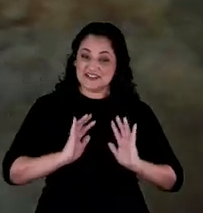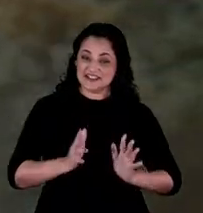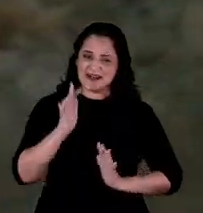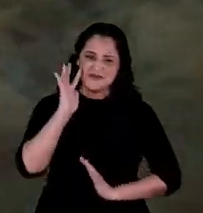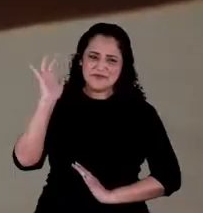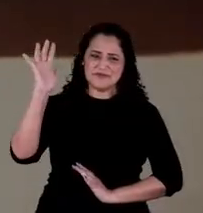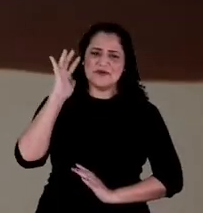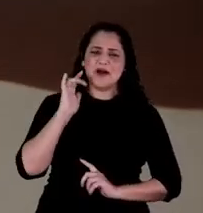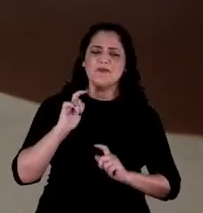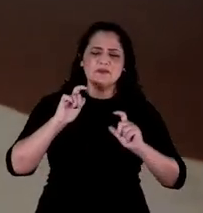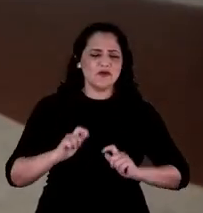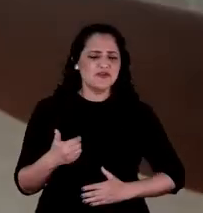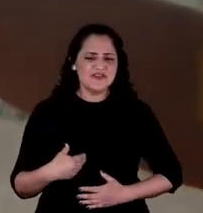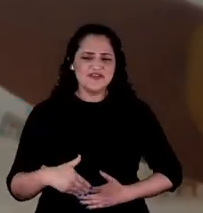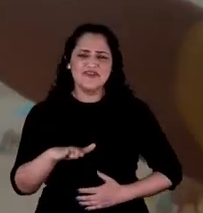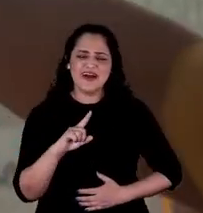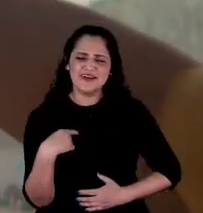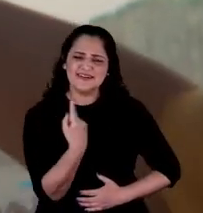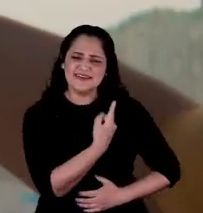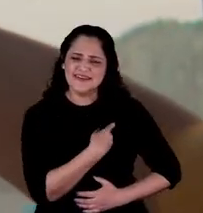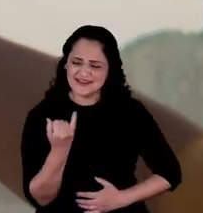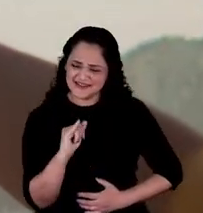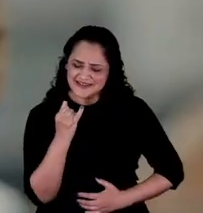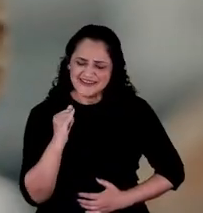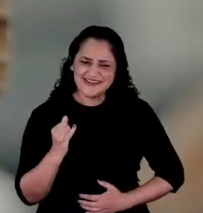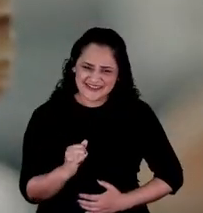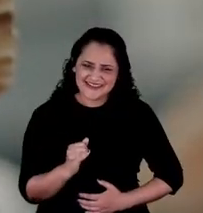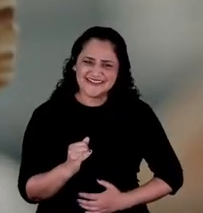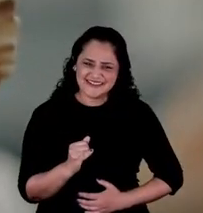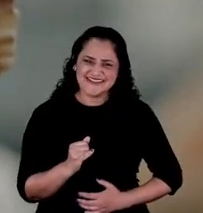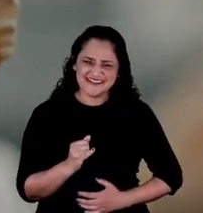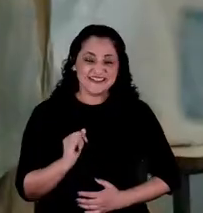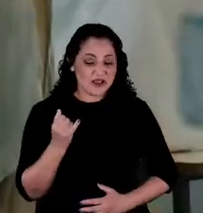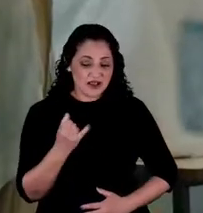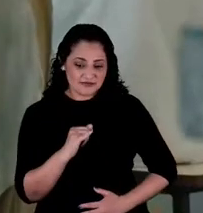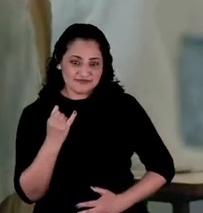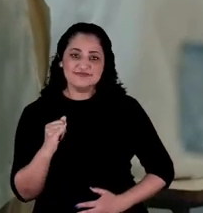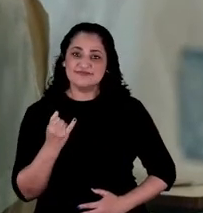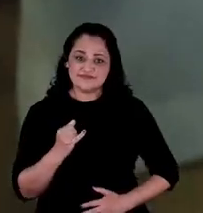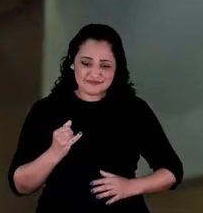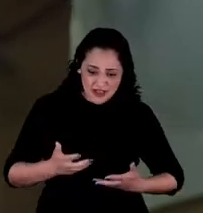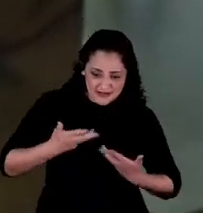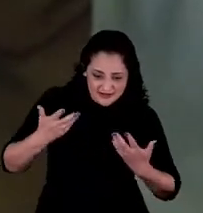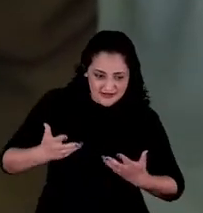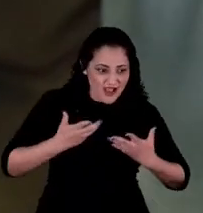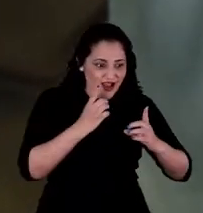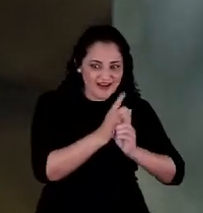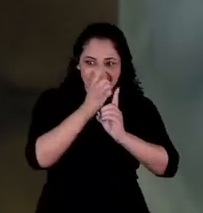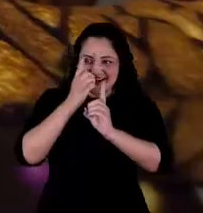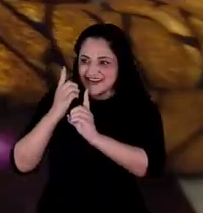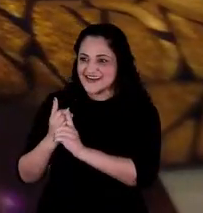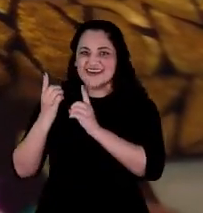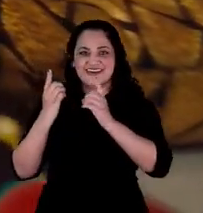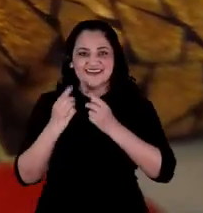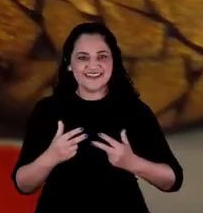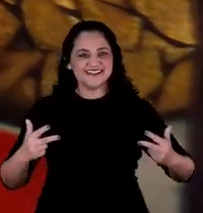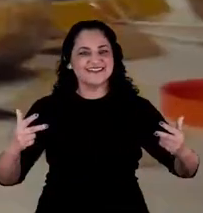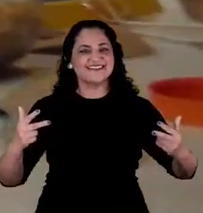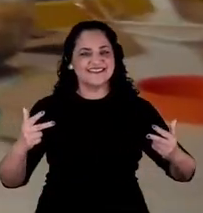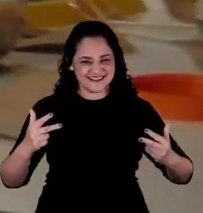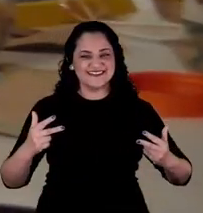já parou para pensar Para onde vai a nossa energia a nossa energia incentiva descobertas